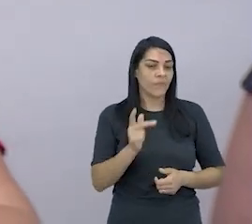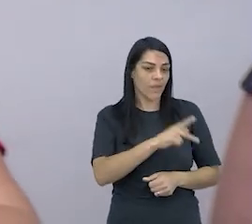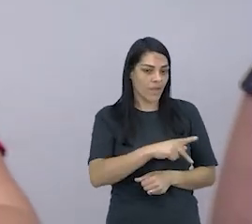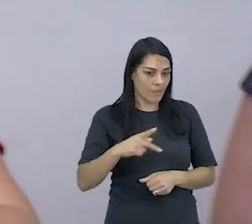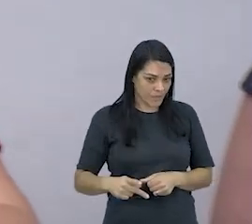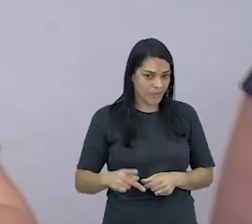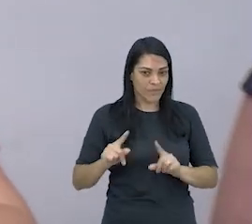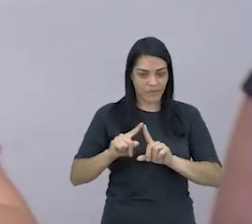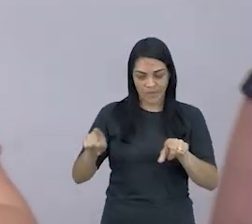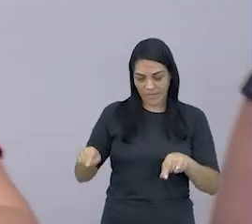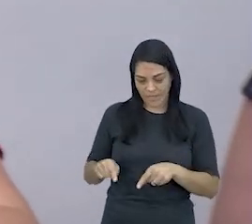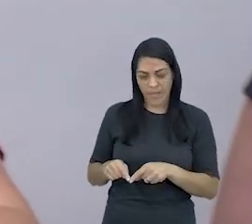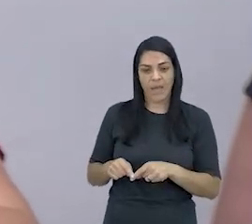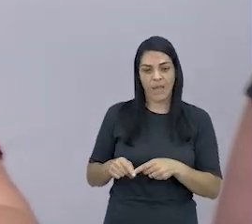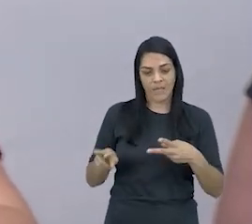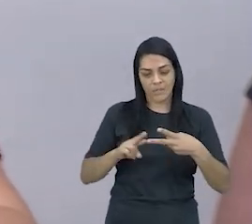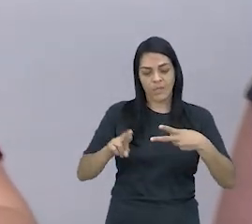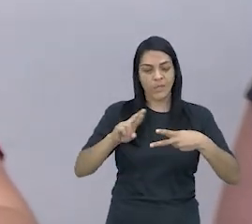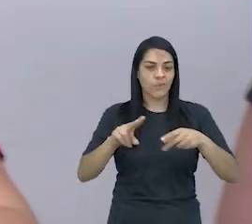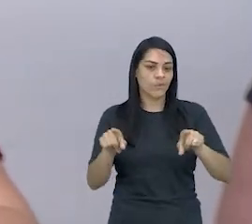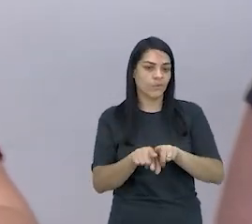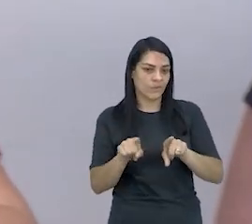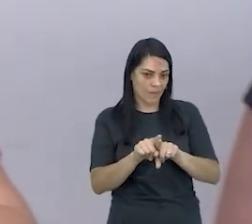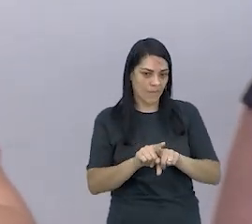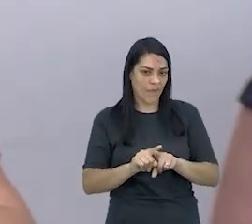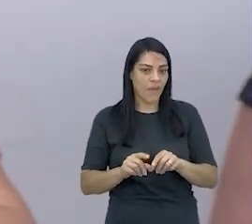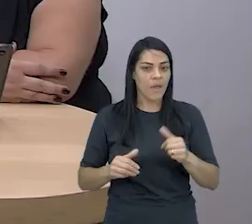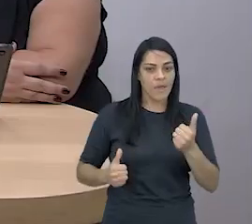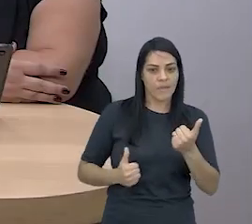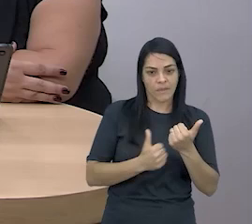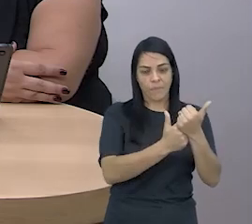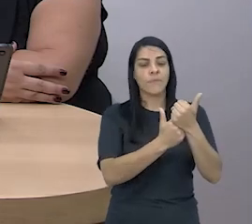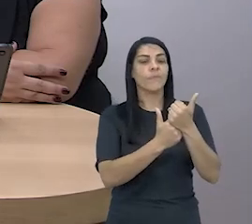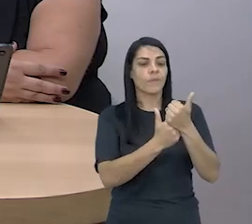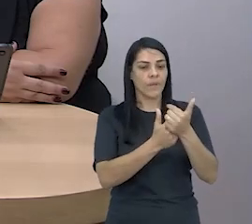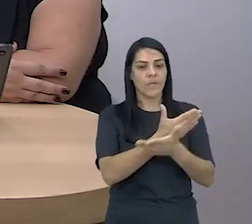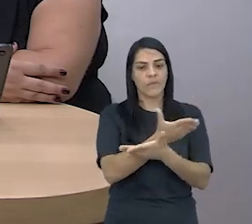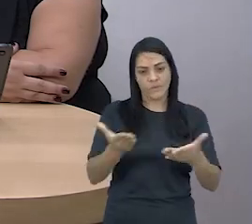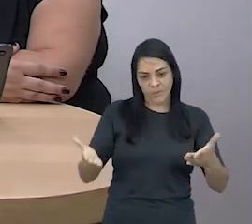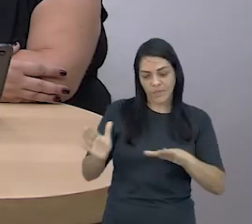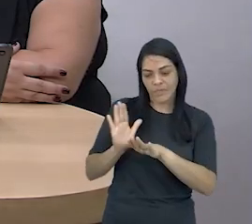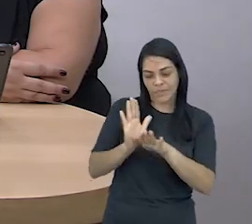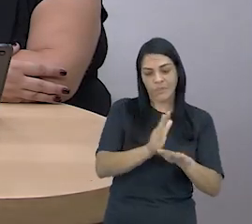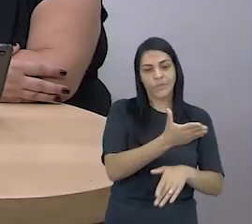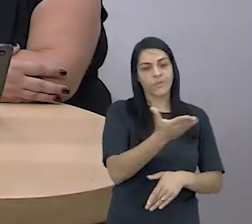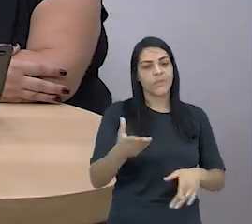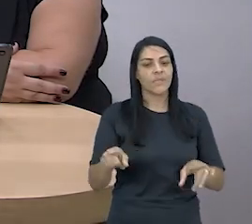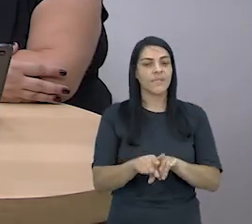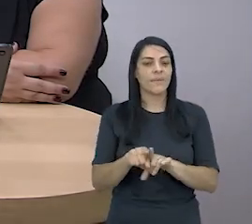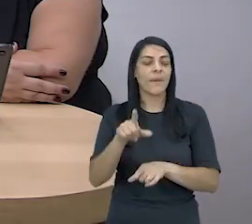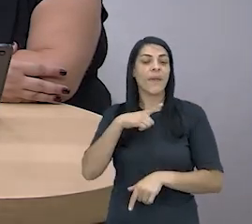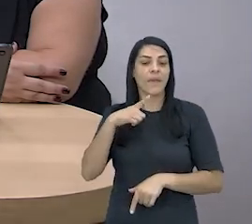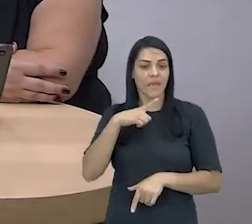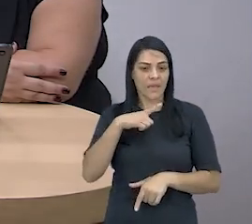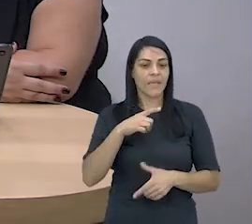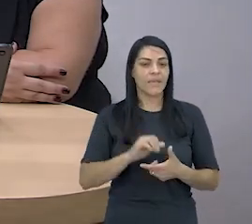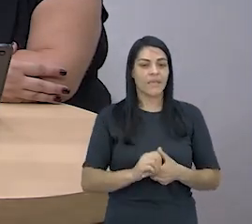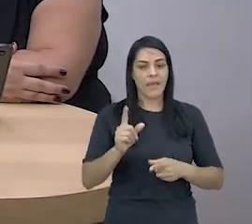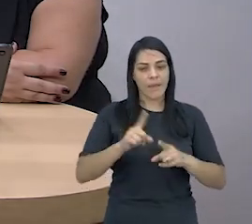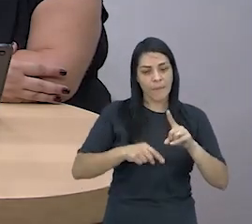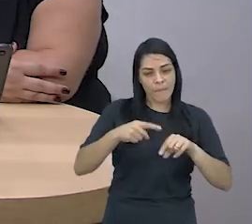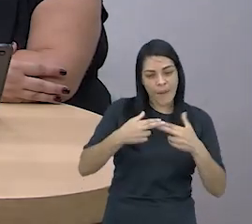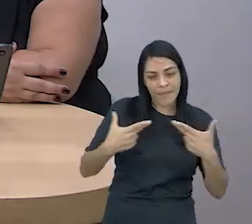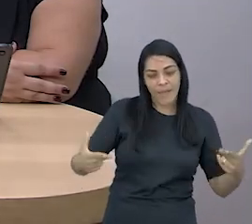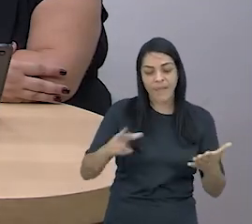sala de recursos, quando estiver na escola, ela pode estar lá auxiliando vocês também. Com certeza, né? E aí tem uma gama de materiais que a gente